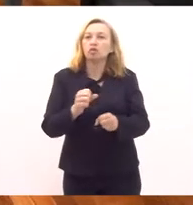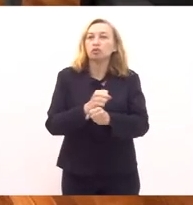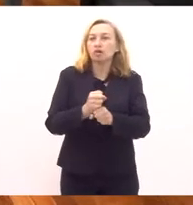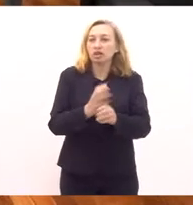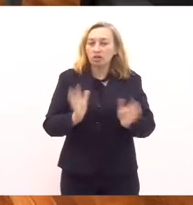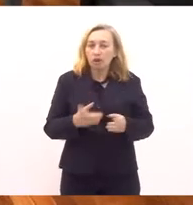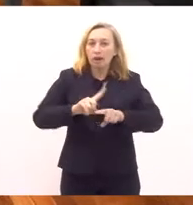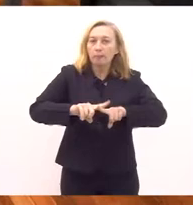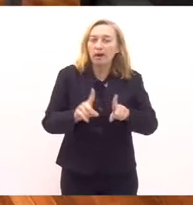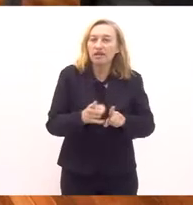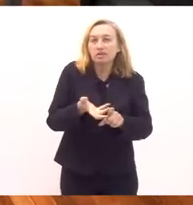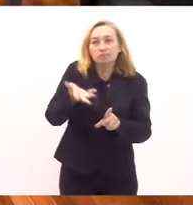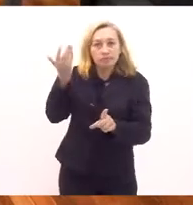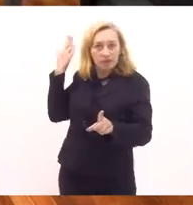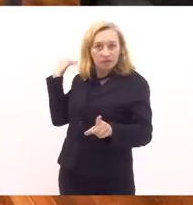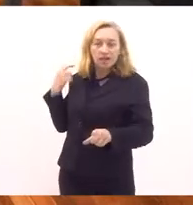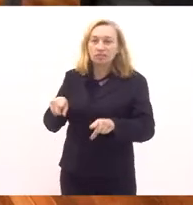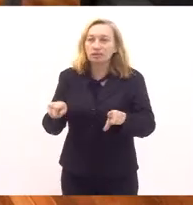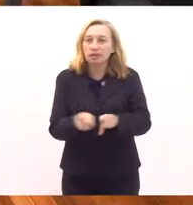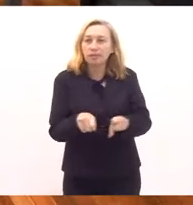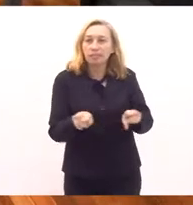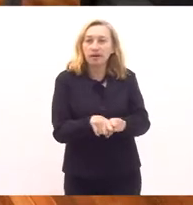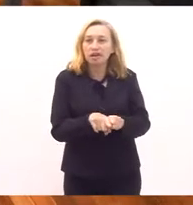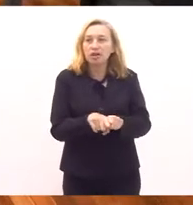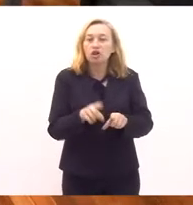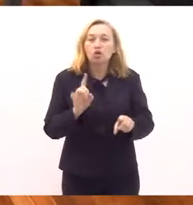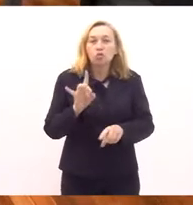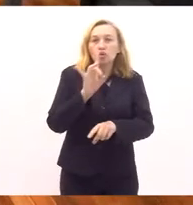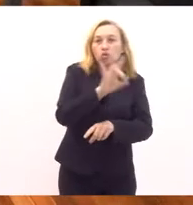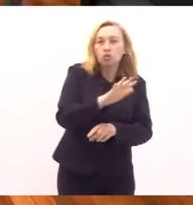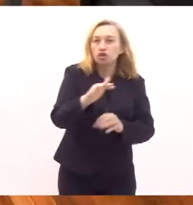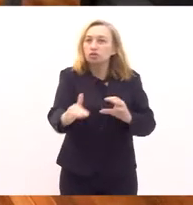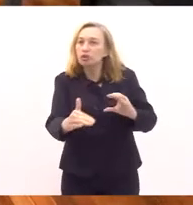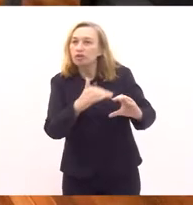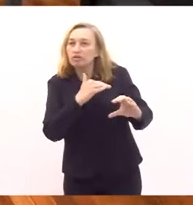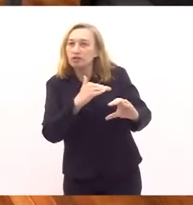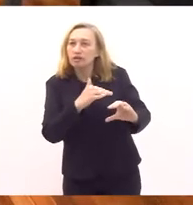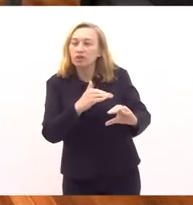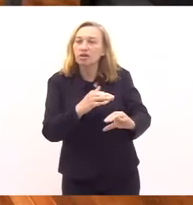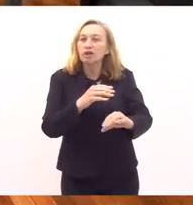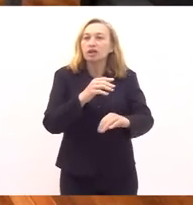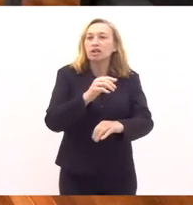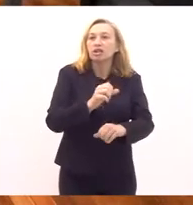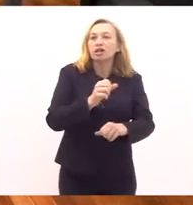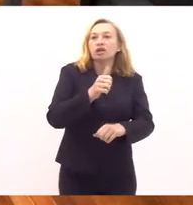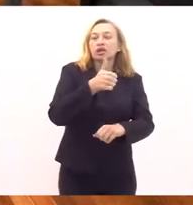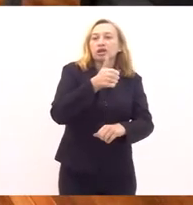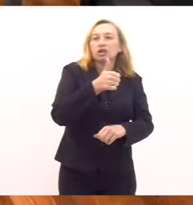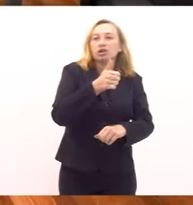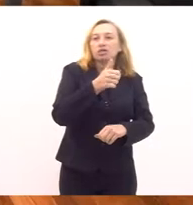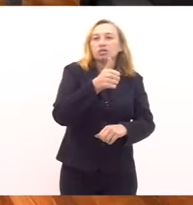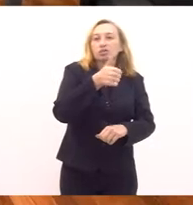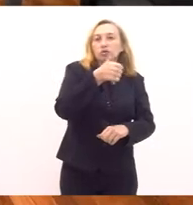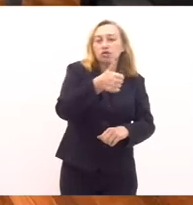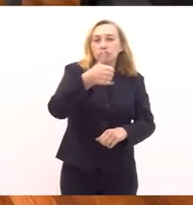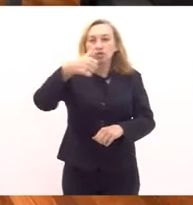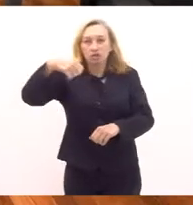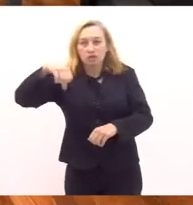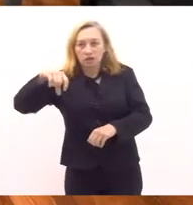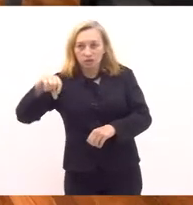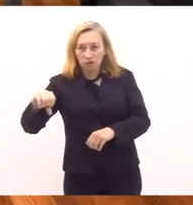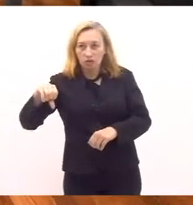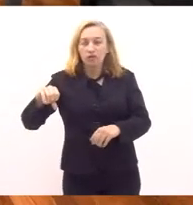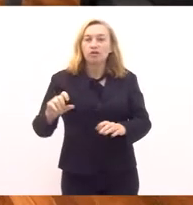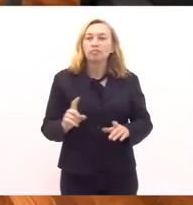anos anteriores, tendo em vista que o último envio data de 2019, né? E a